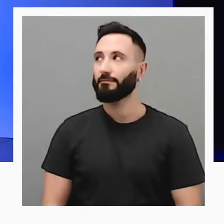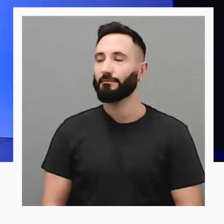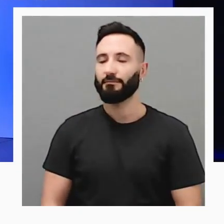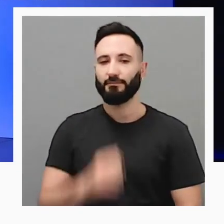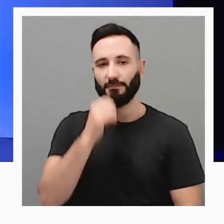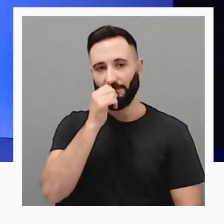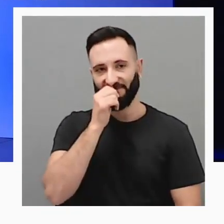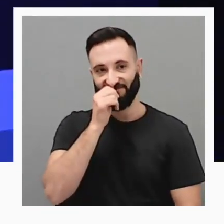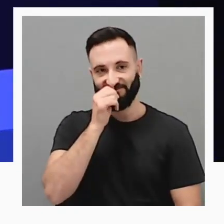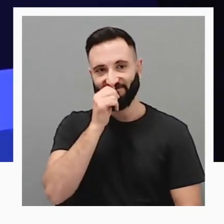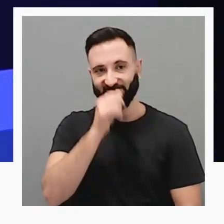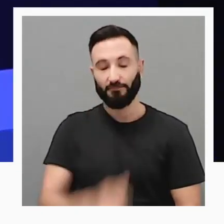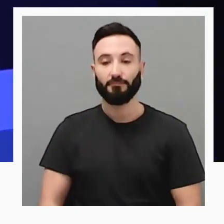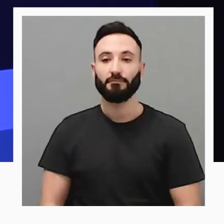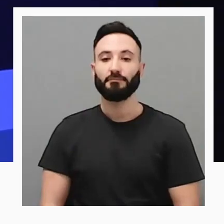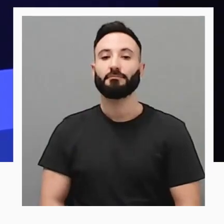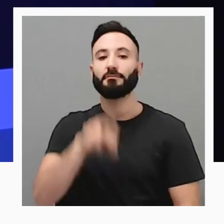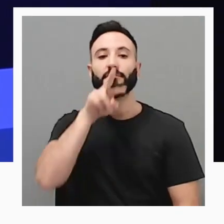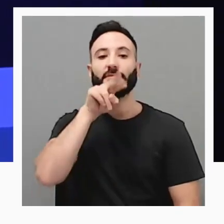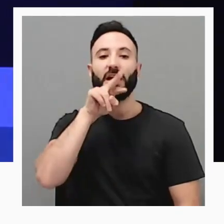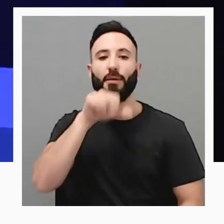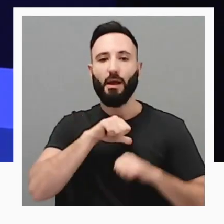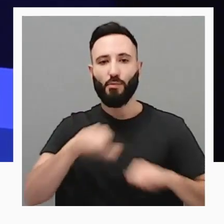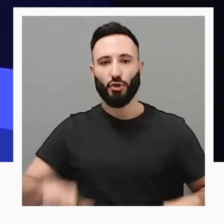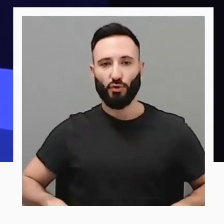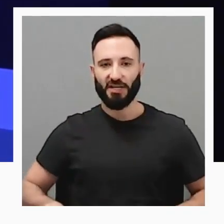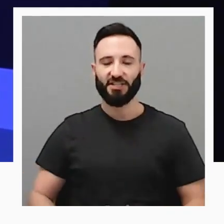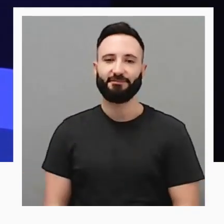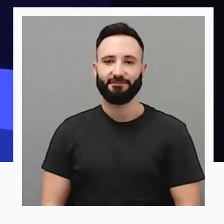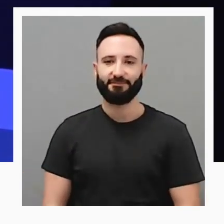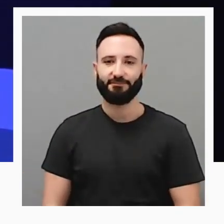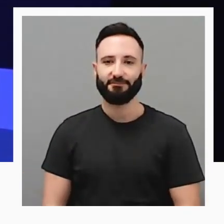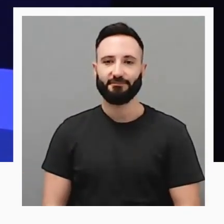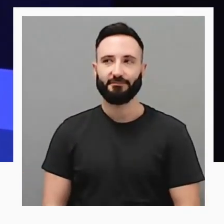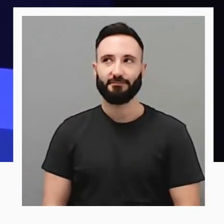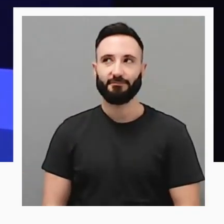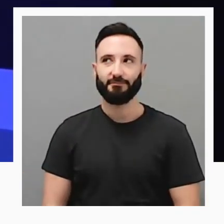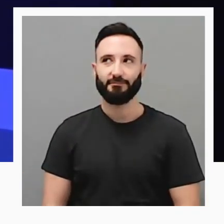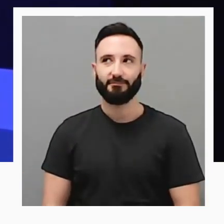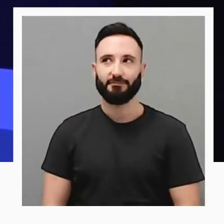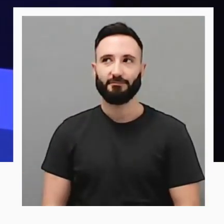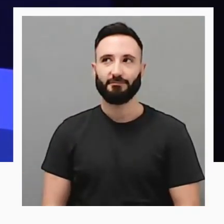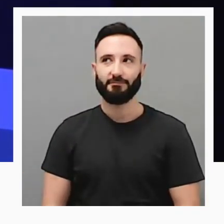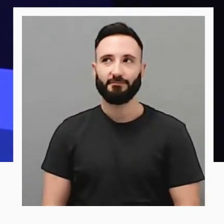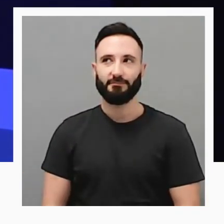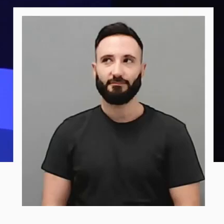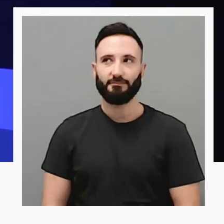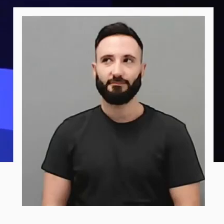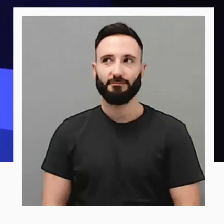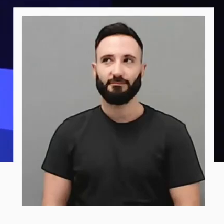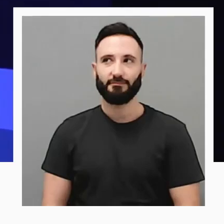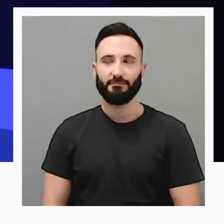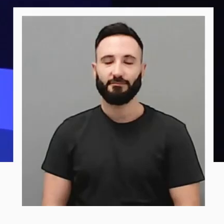Como eu estava a dizer, é extremamente importante participarmos e podermos mostrar como é que nós pensamos e trazemos esta parte